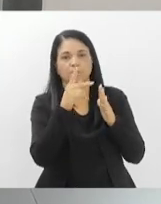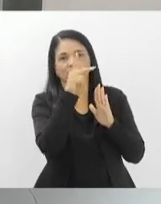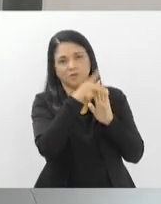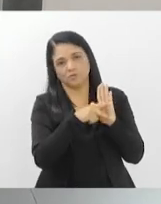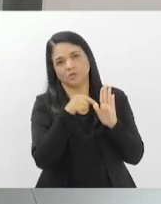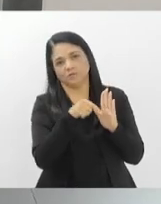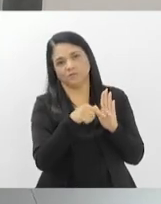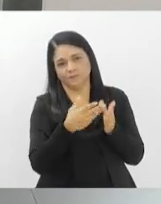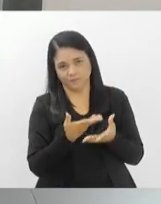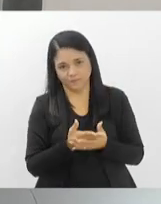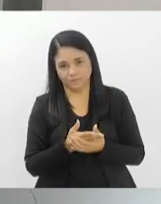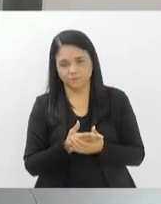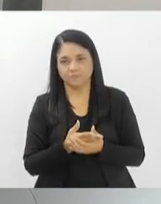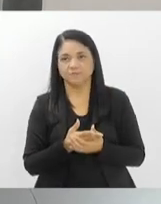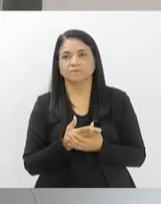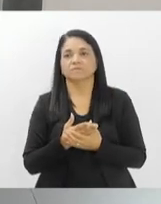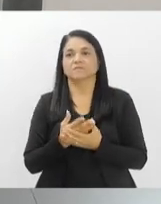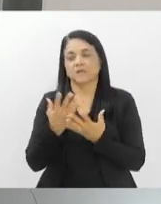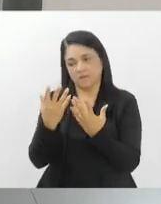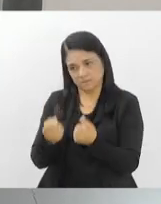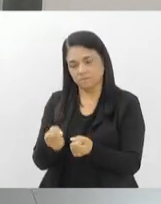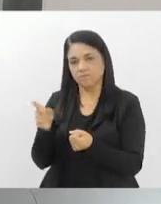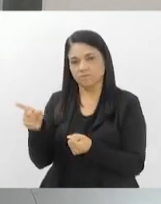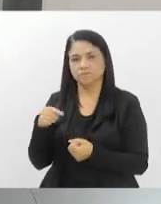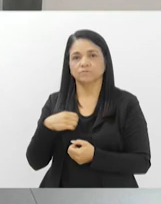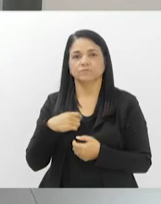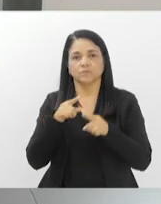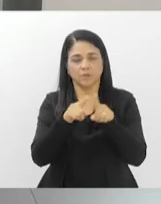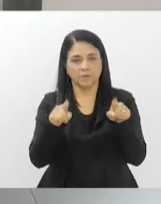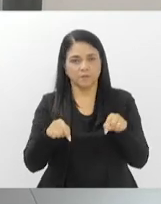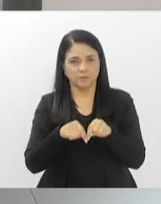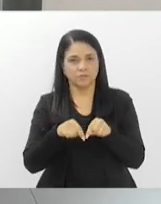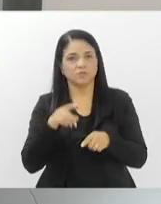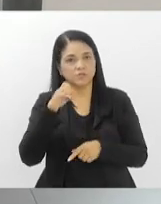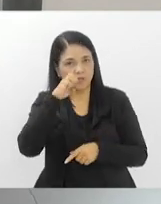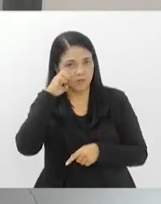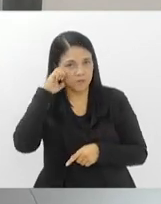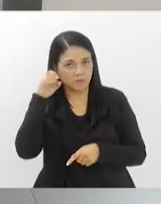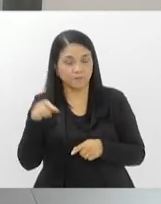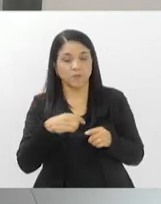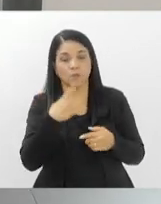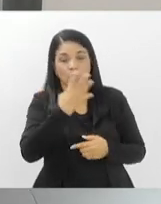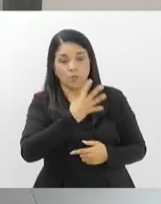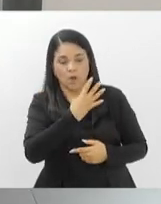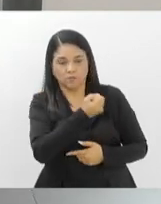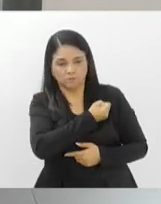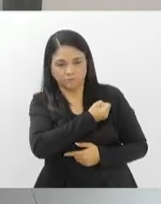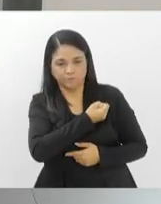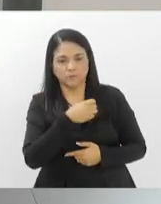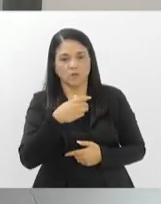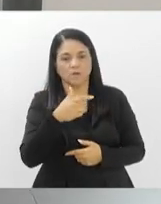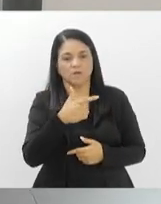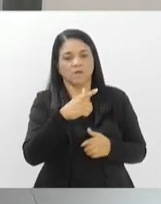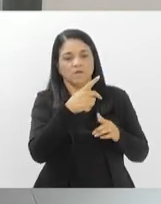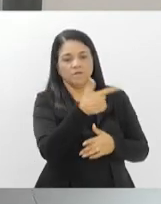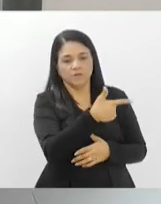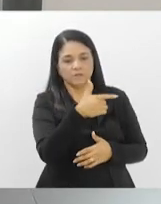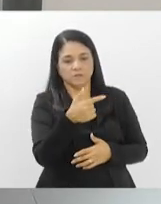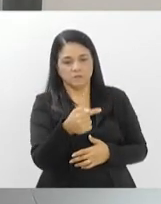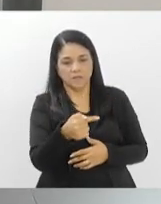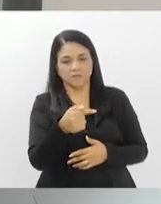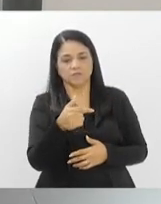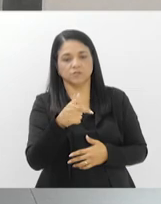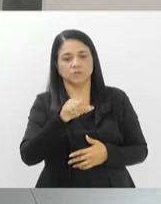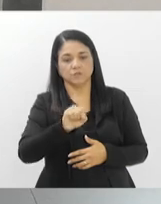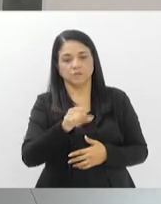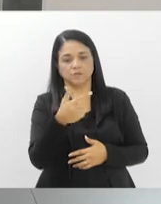favor. Projeto com vistas, então, definida para o gabinete da deputada Élica Takimoto. Item 4 da pauta. Projeto de lei 2781 de 23, de